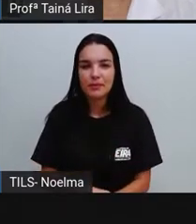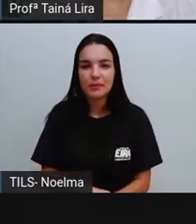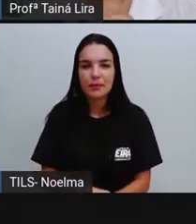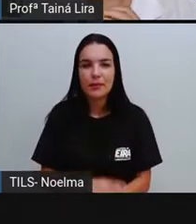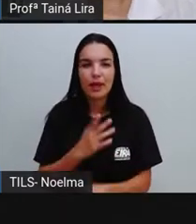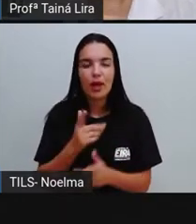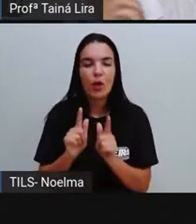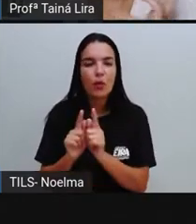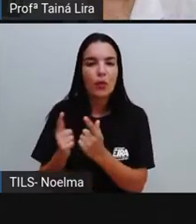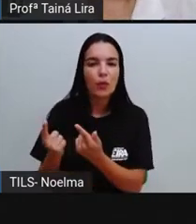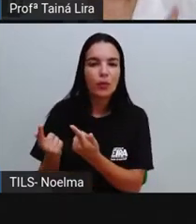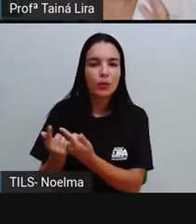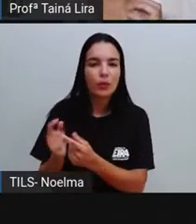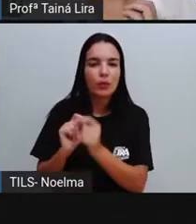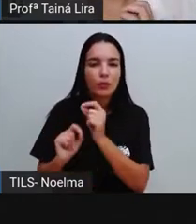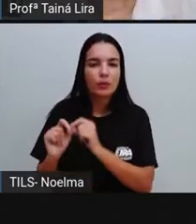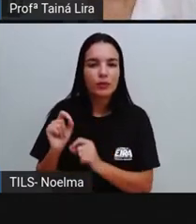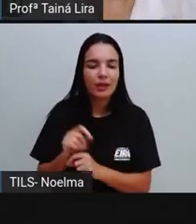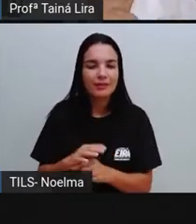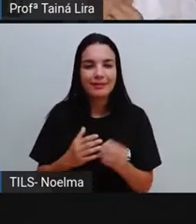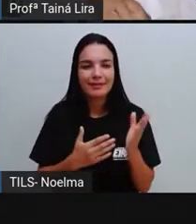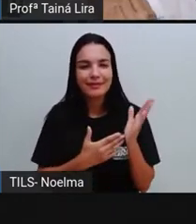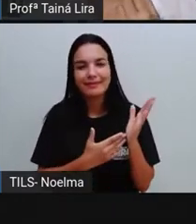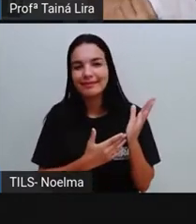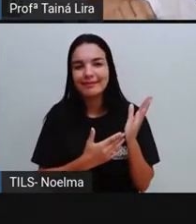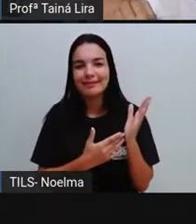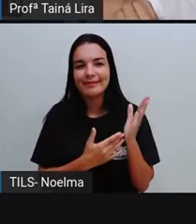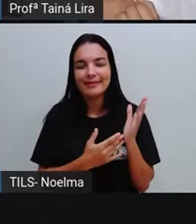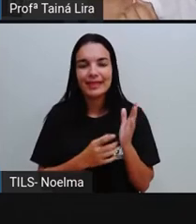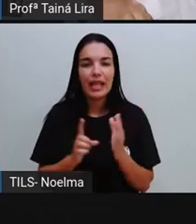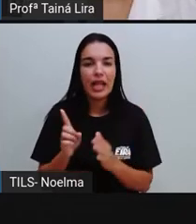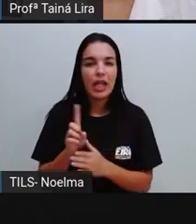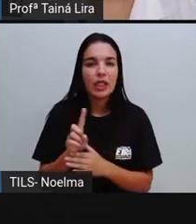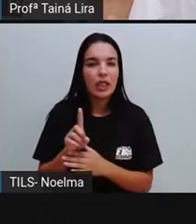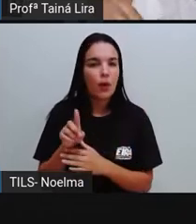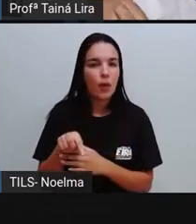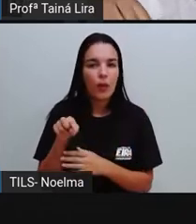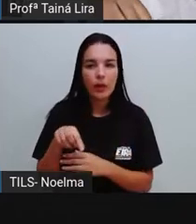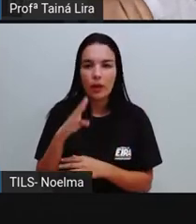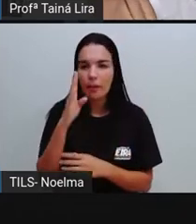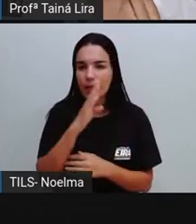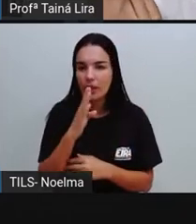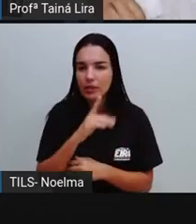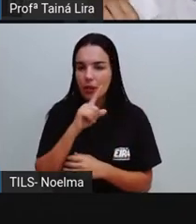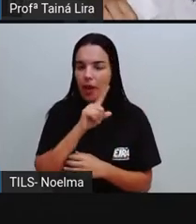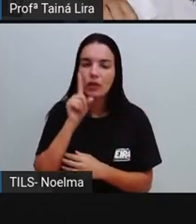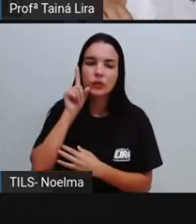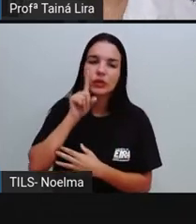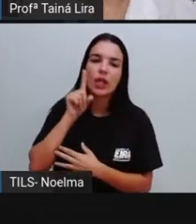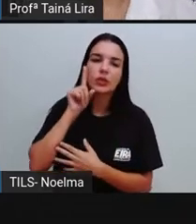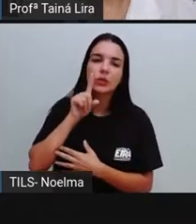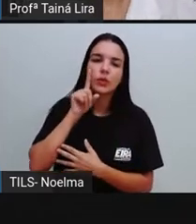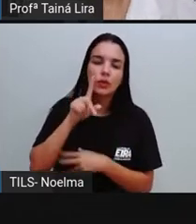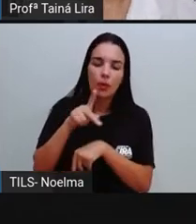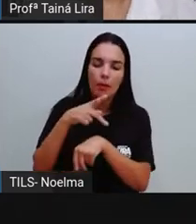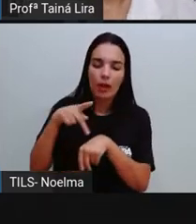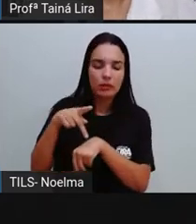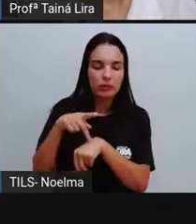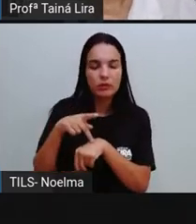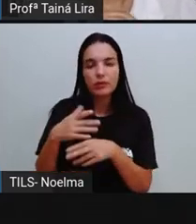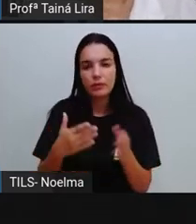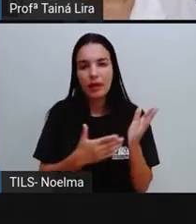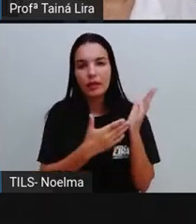grupo chamado Pentatonix. Não é um grupo brasileiro, é um grupo lá dos Estados Unidos,